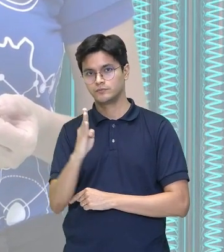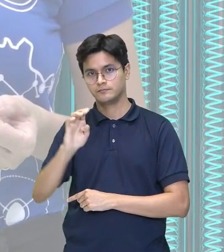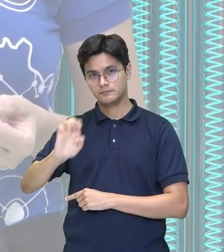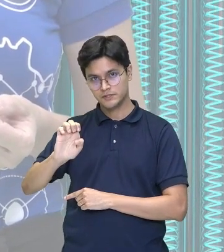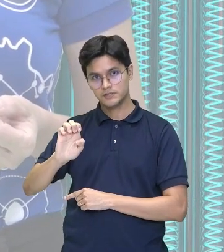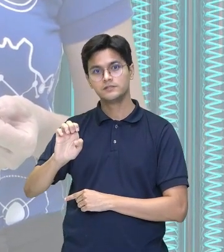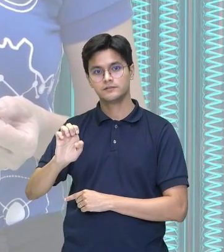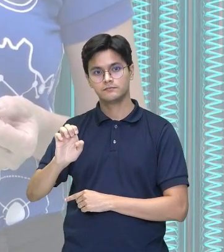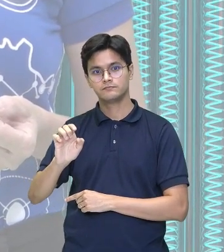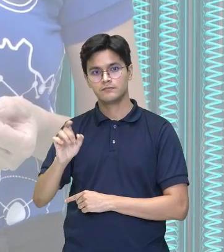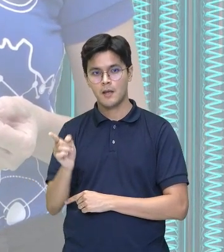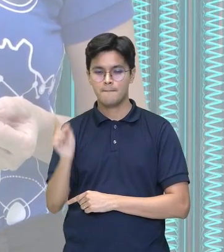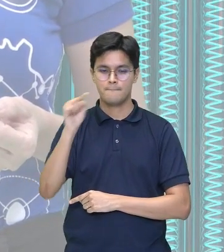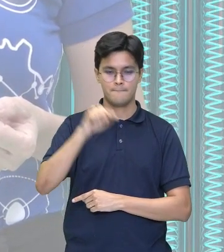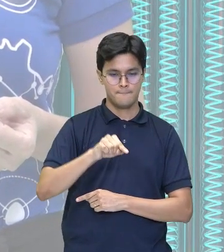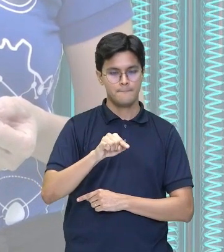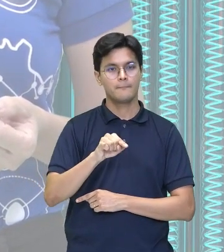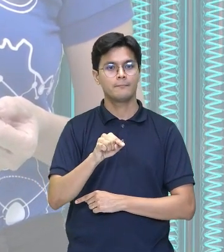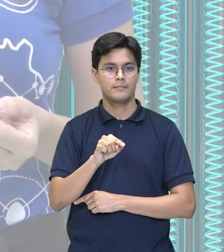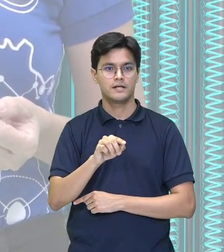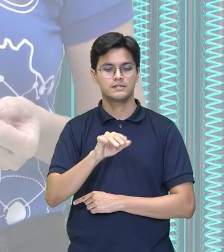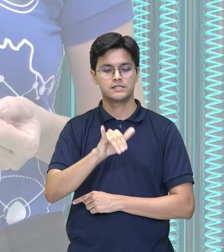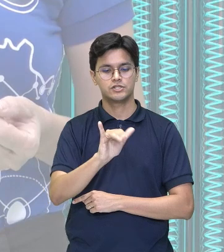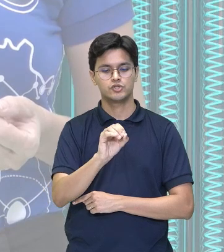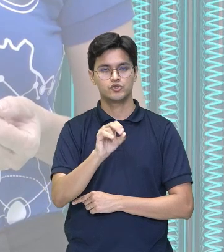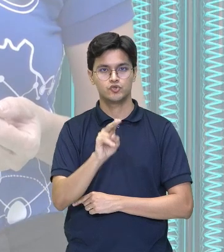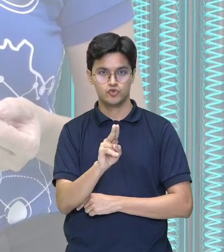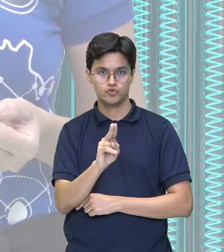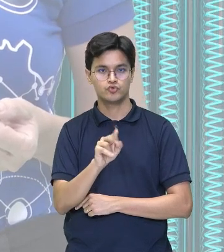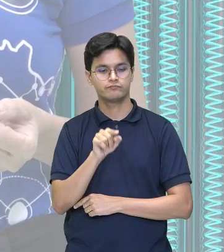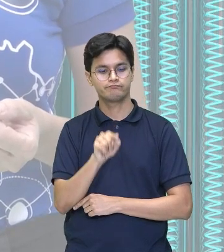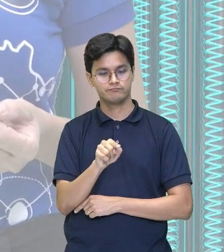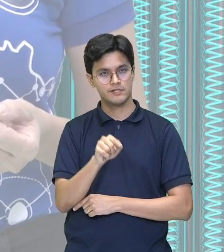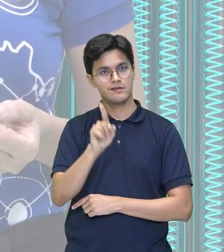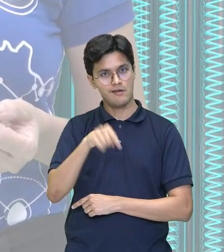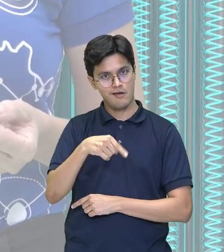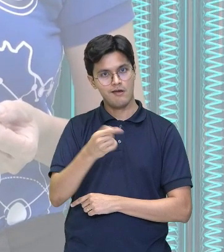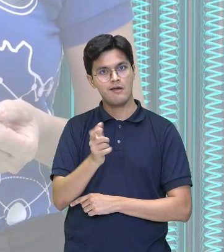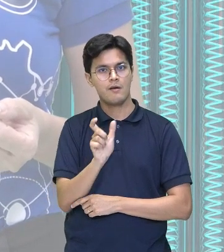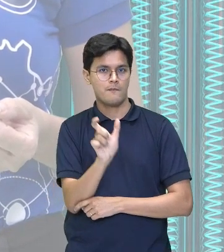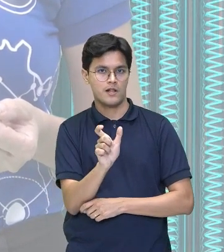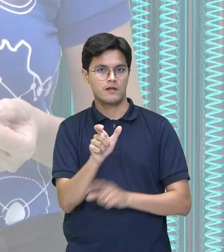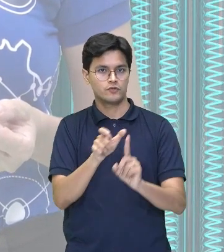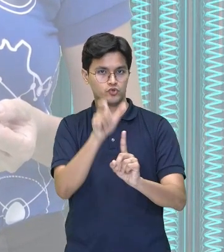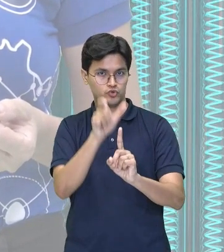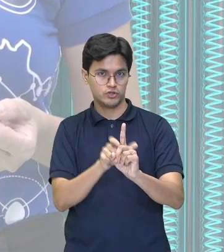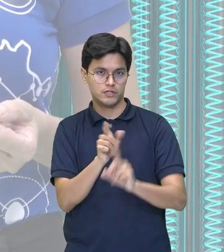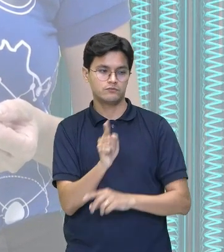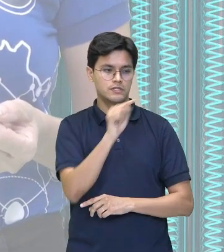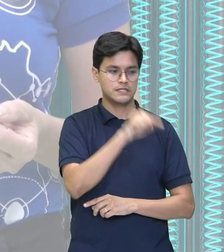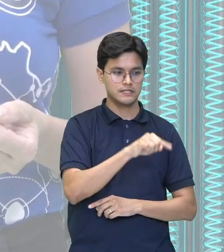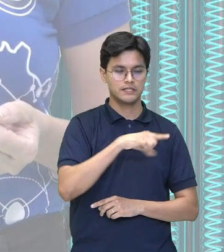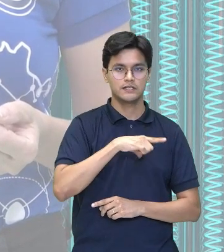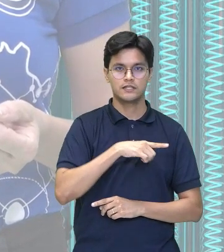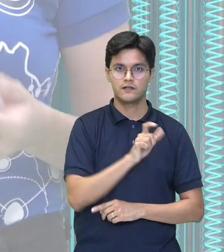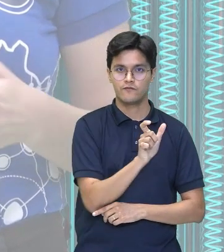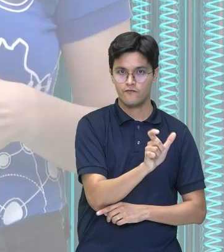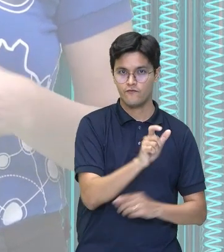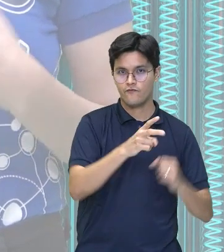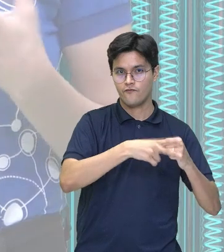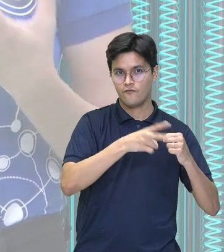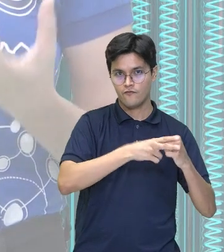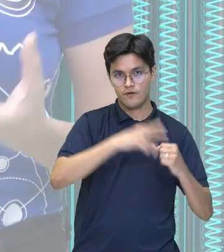o sujeito you, e aqui o verbo principal. Nesse caso não teve nenhum complemento, né? Parou lá no verbo